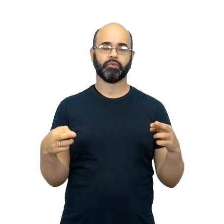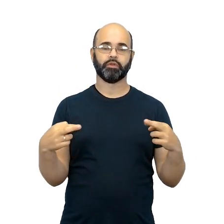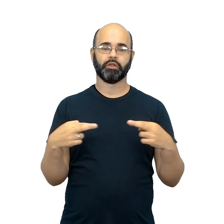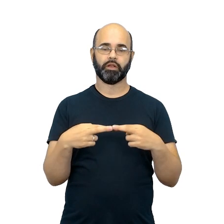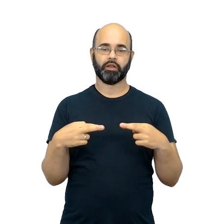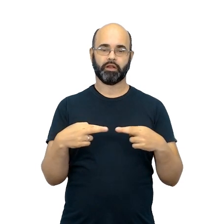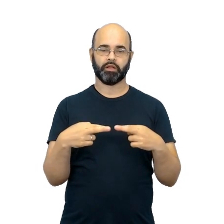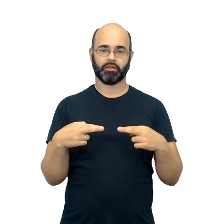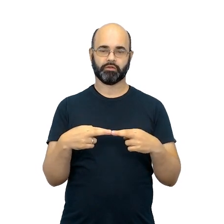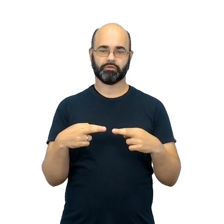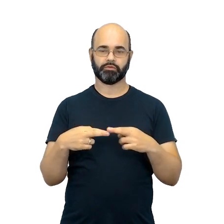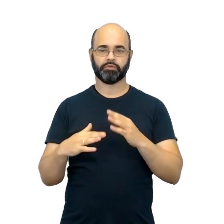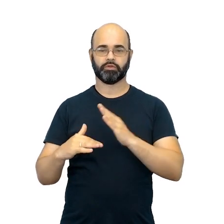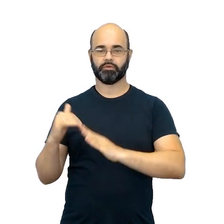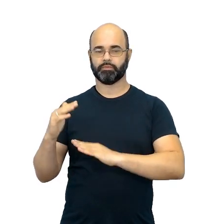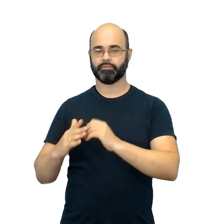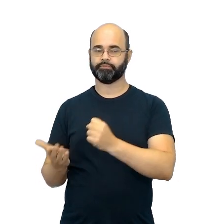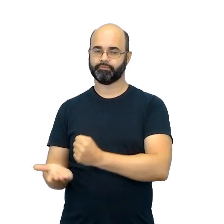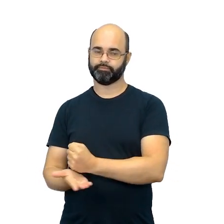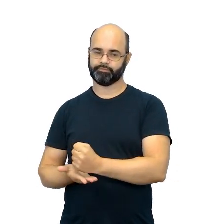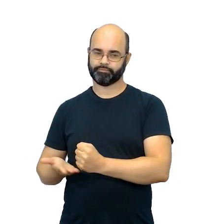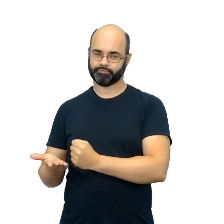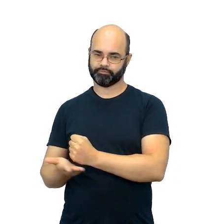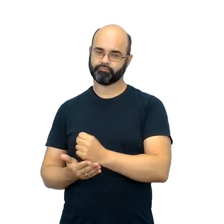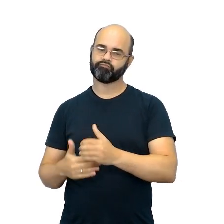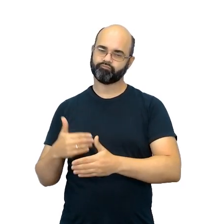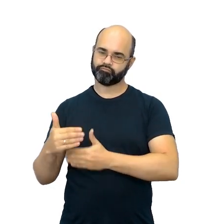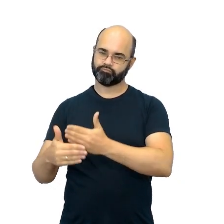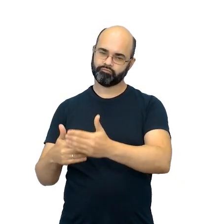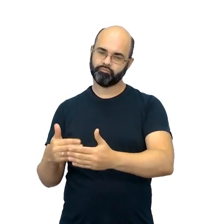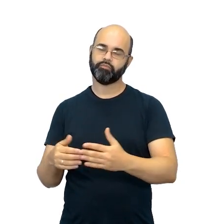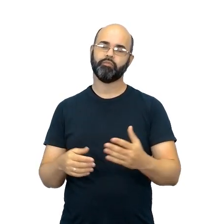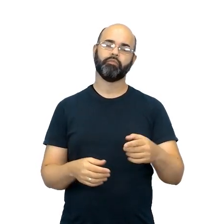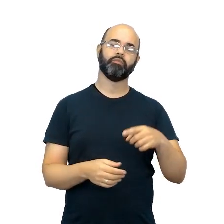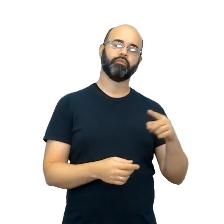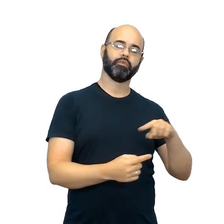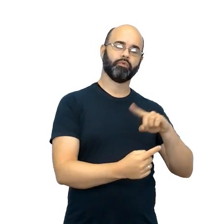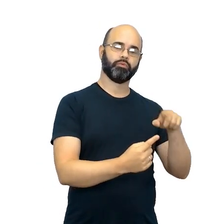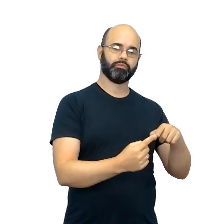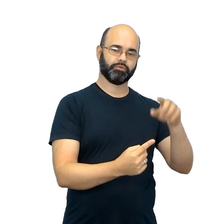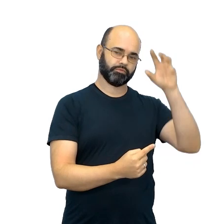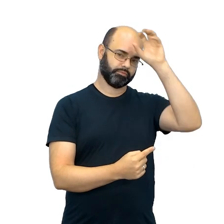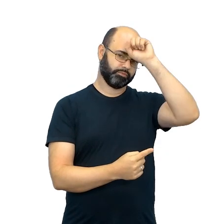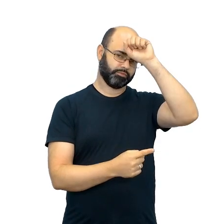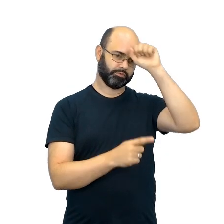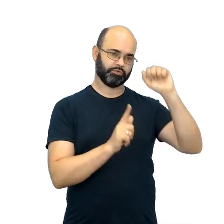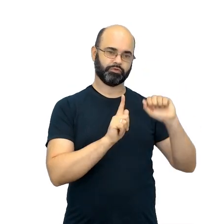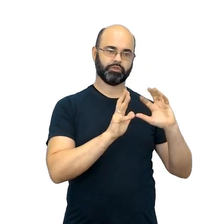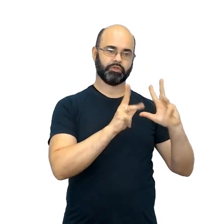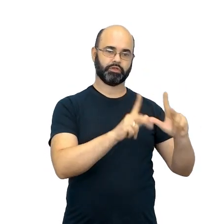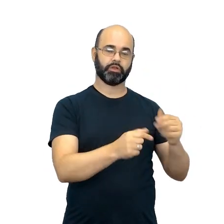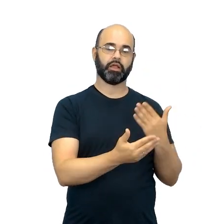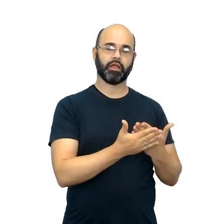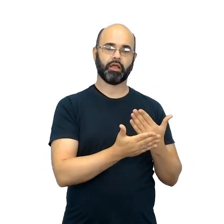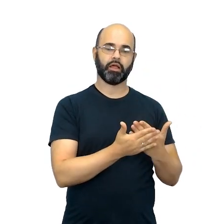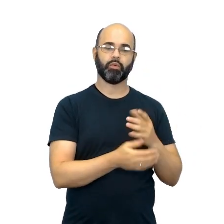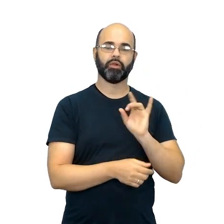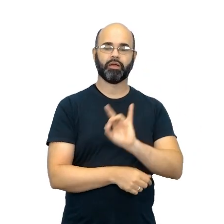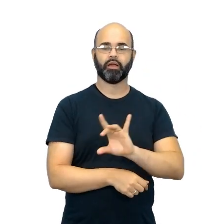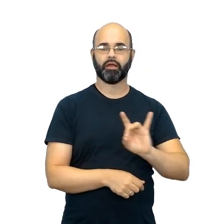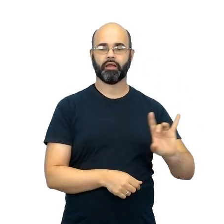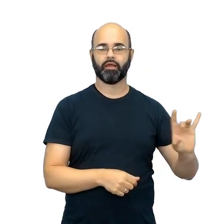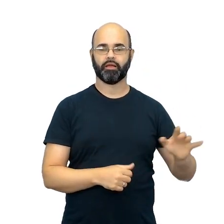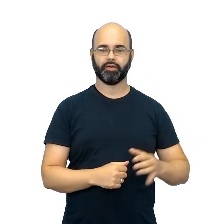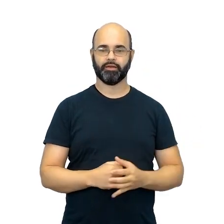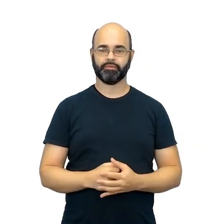as habilidades essenciais a serem desenvolvidas e os objetivos gerais de aprendizagem de cada aula. No